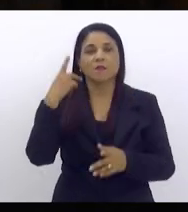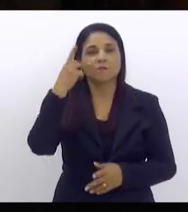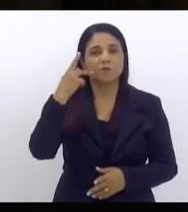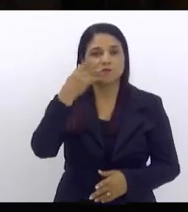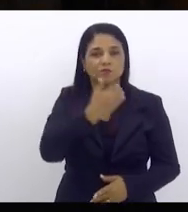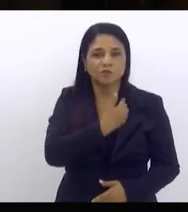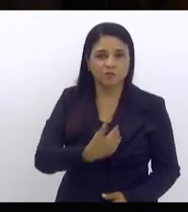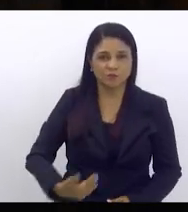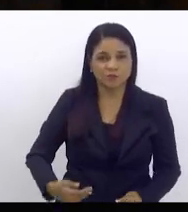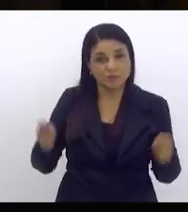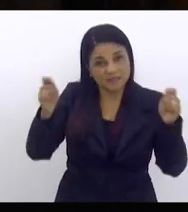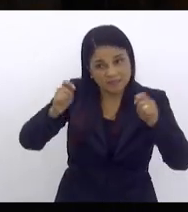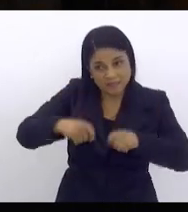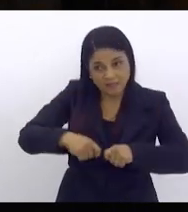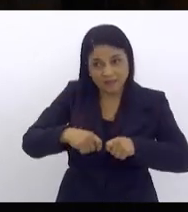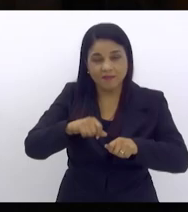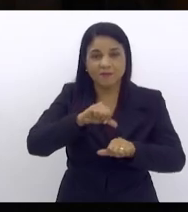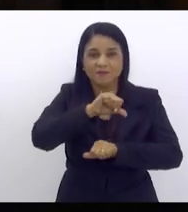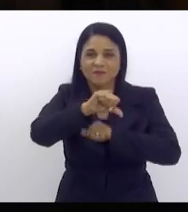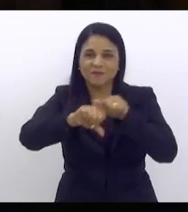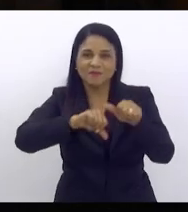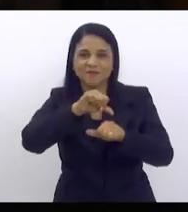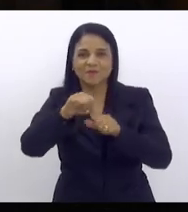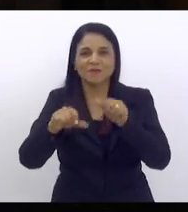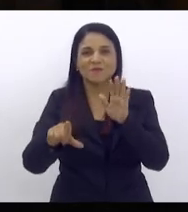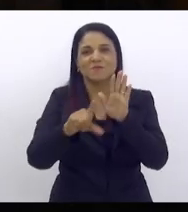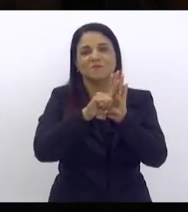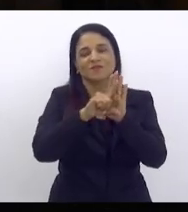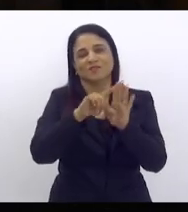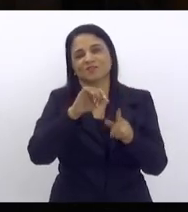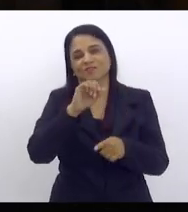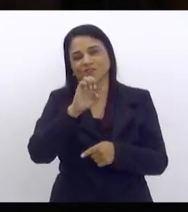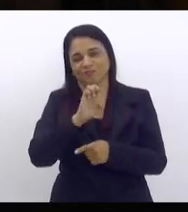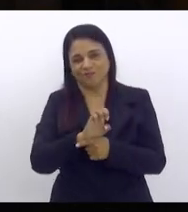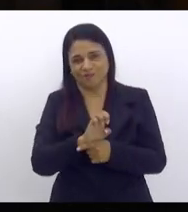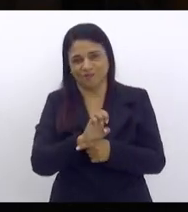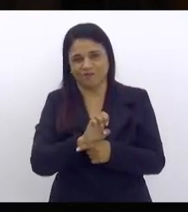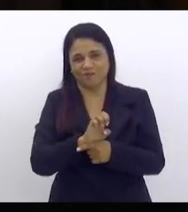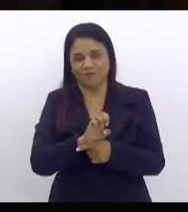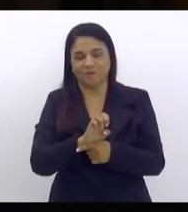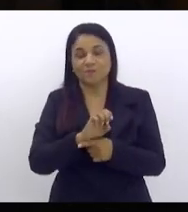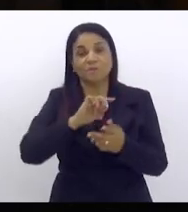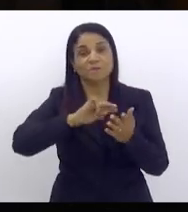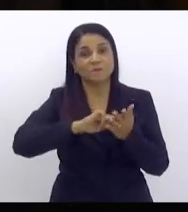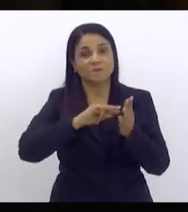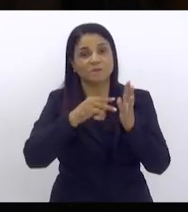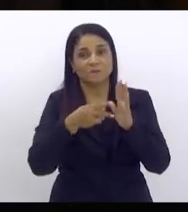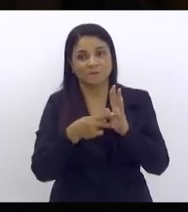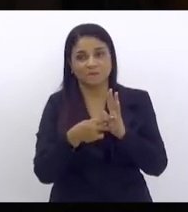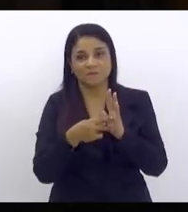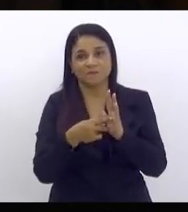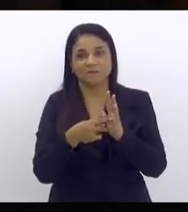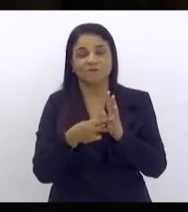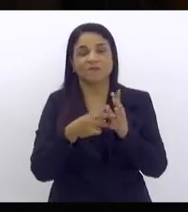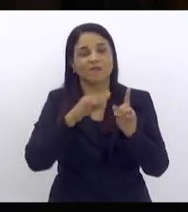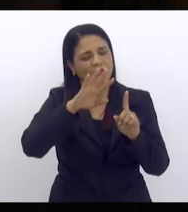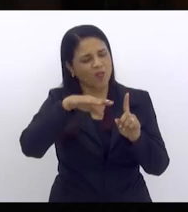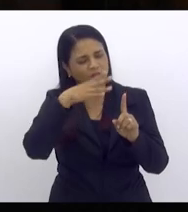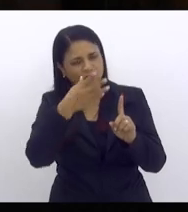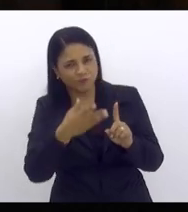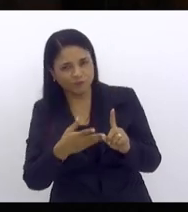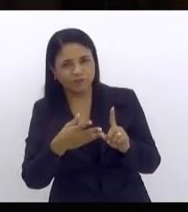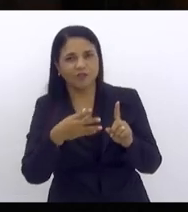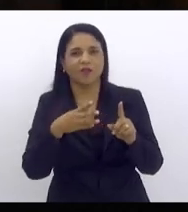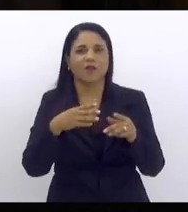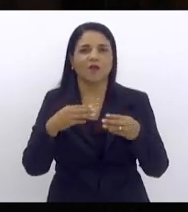públicas que dá, sim, para virar políticas de Estado. Então, nesse sentido, a gente elogiar a iniciativa